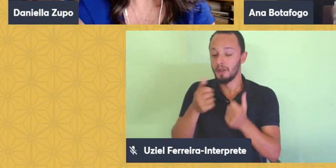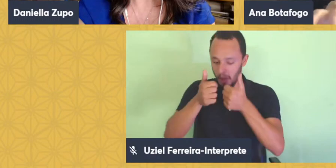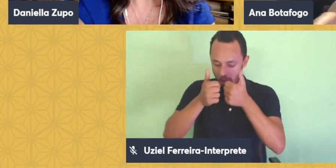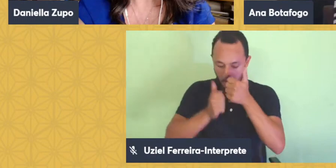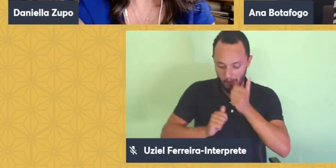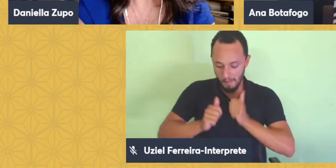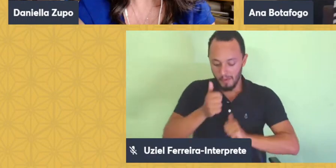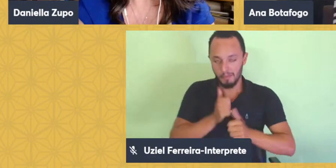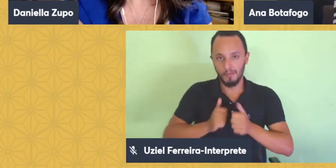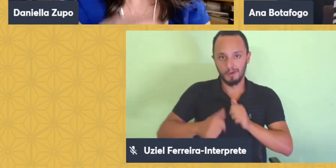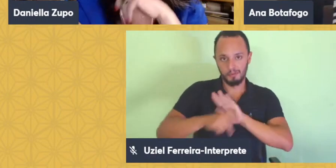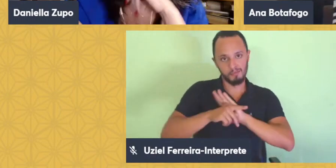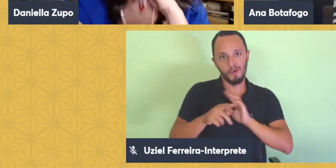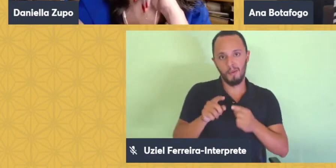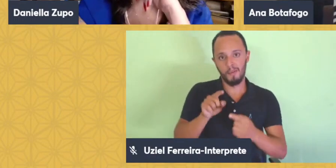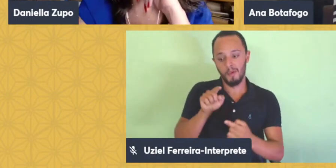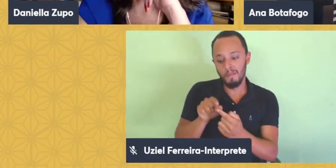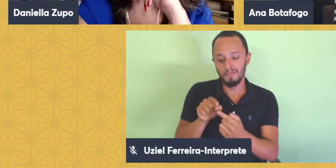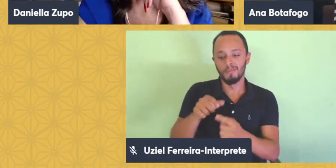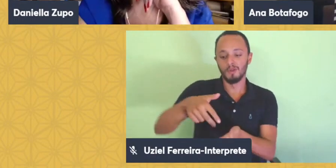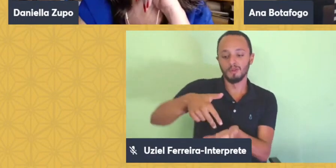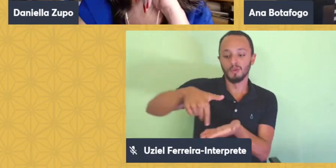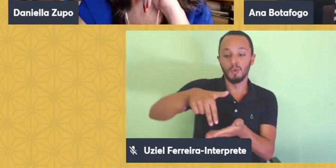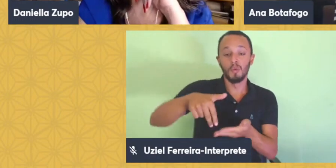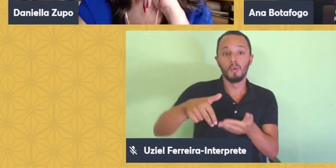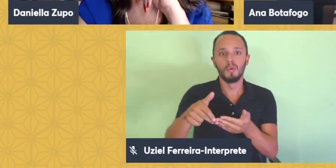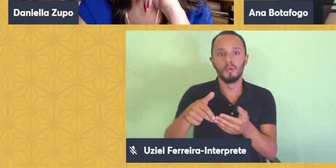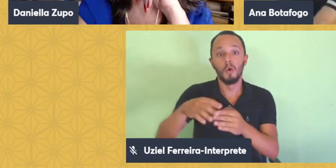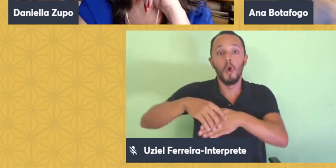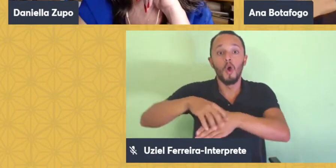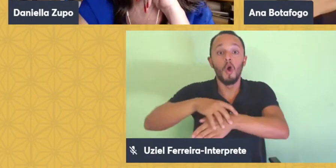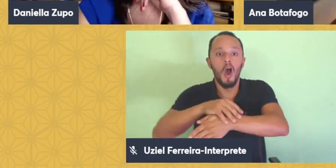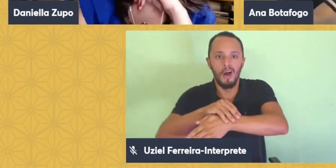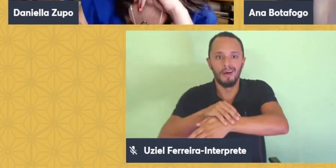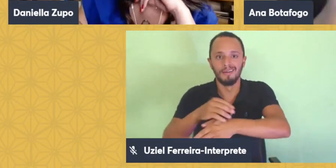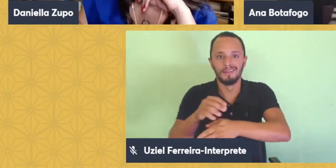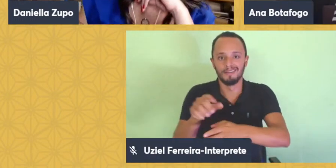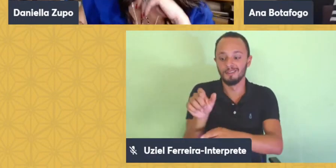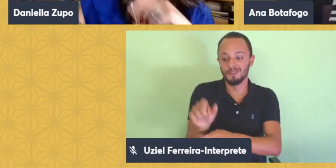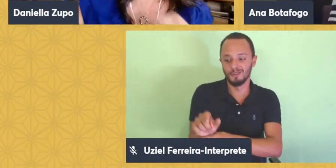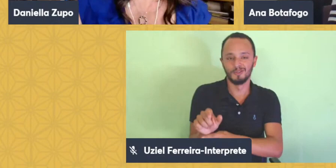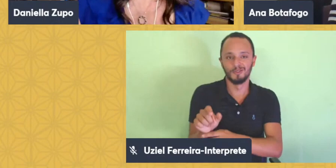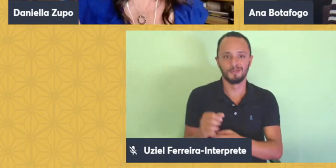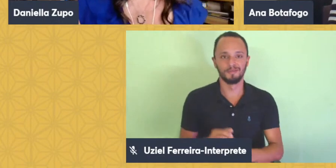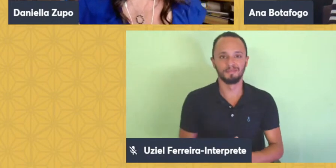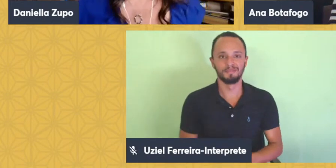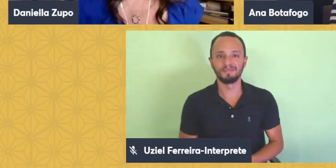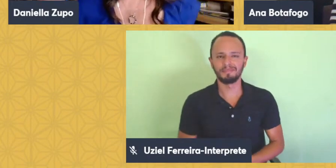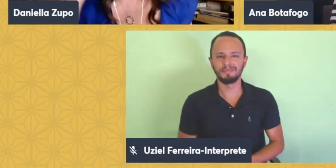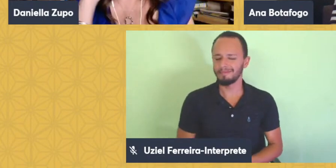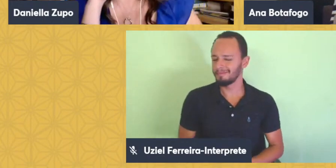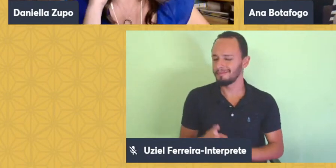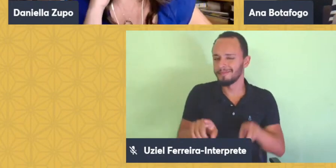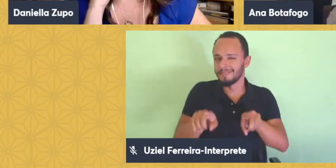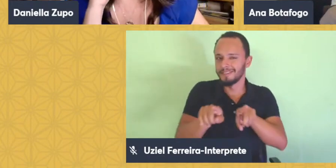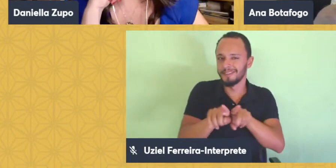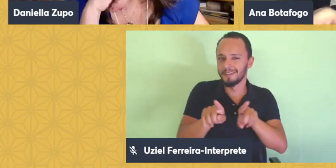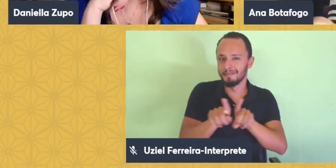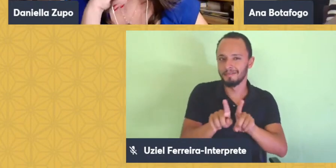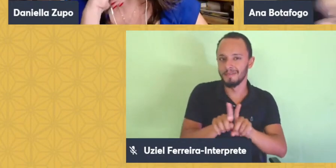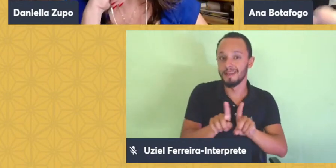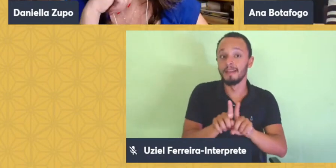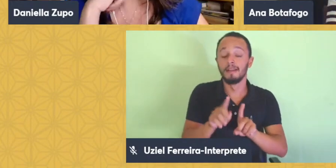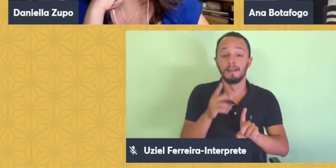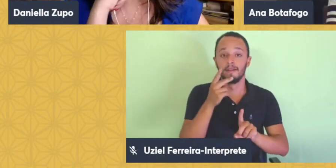agora eu queria falar muito sobre aquele queria falar muito quero também já entrar no viés das relações do